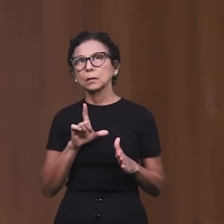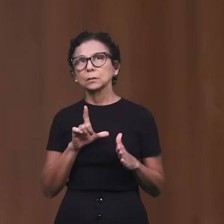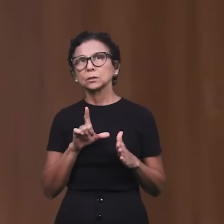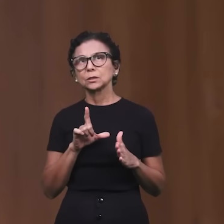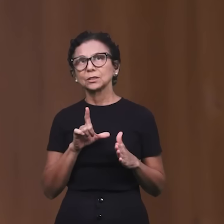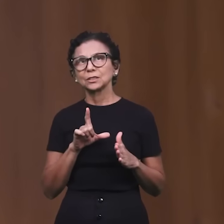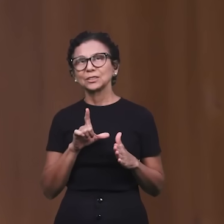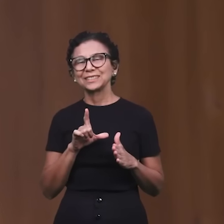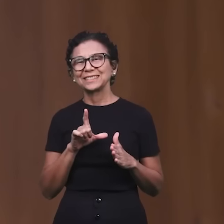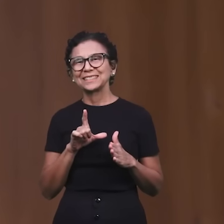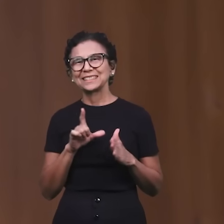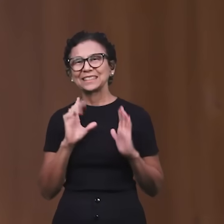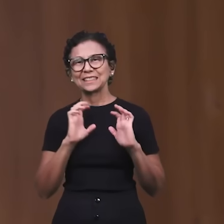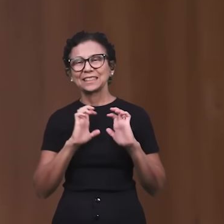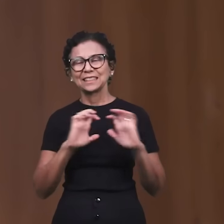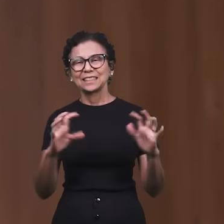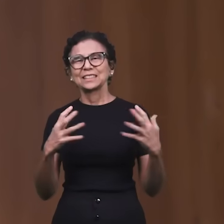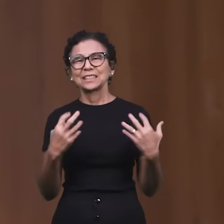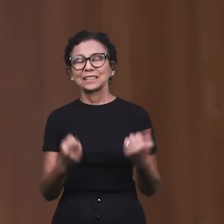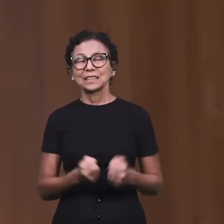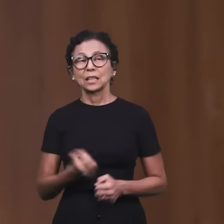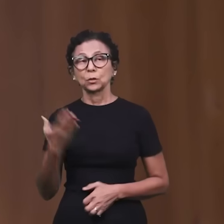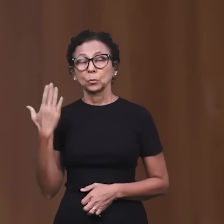era assim, eu era um homem difícil, eu fazia isso. Hoje